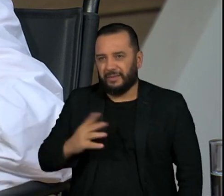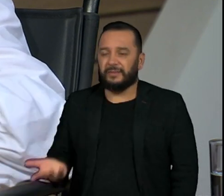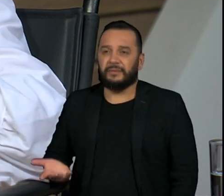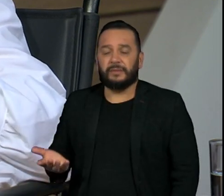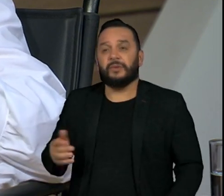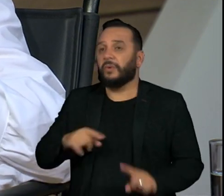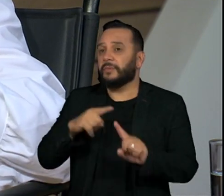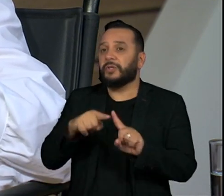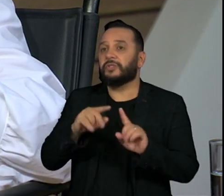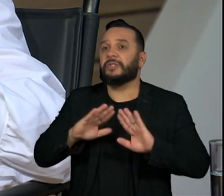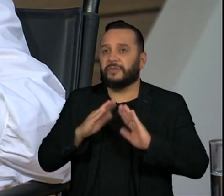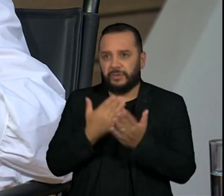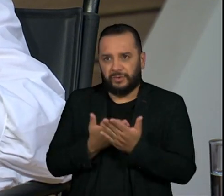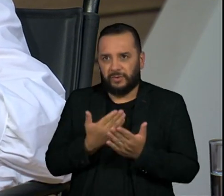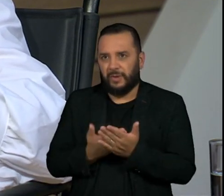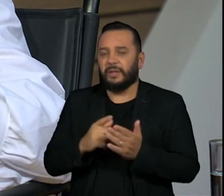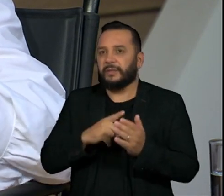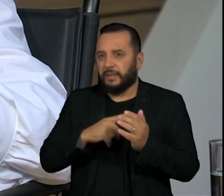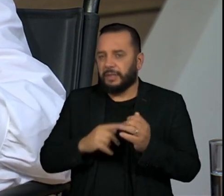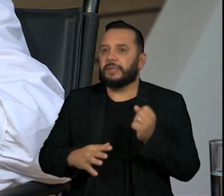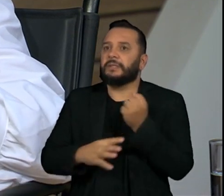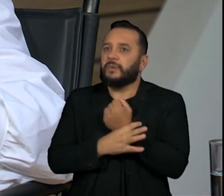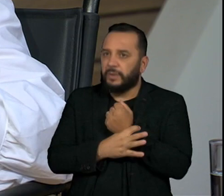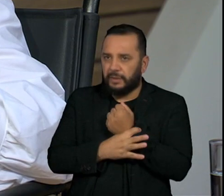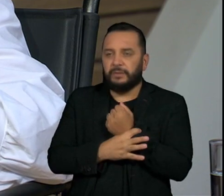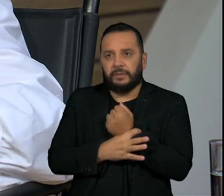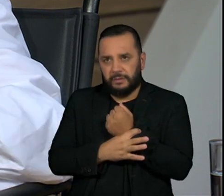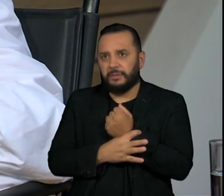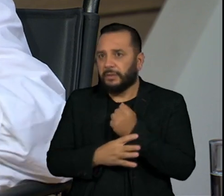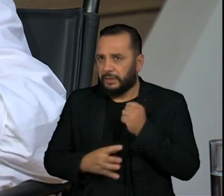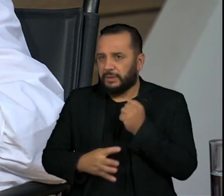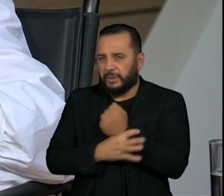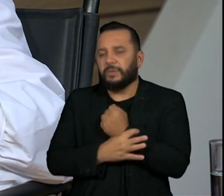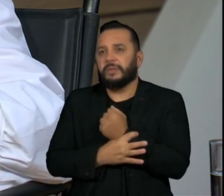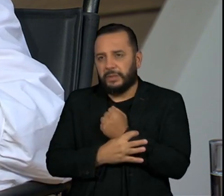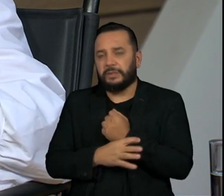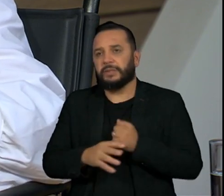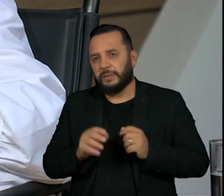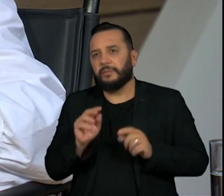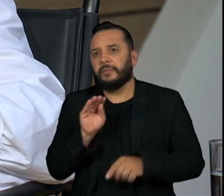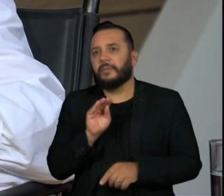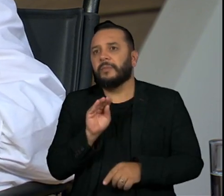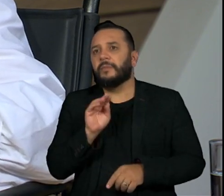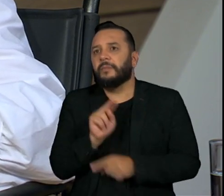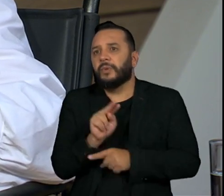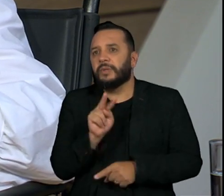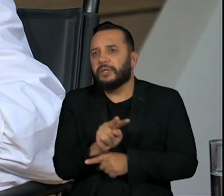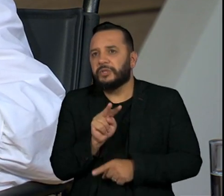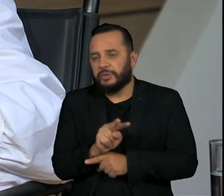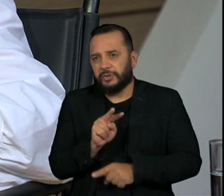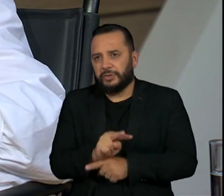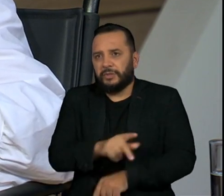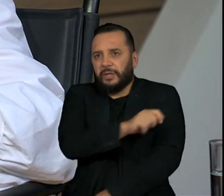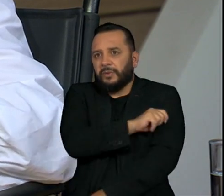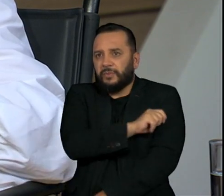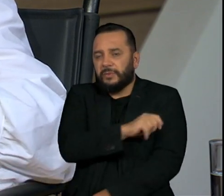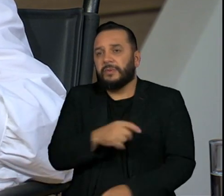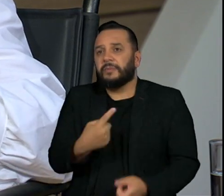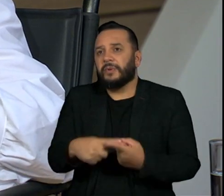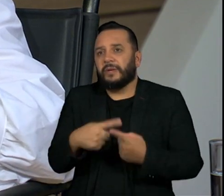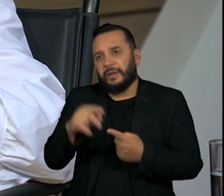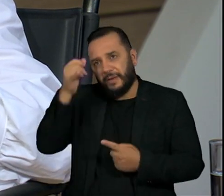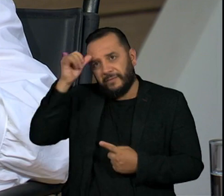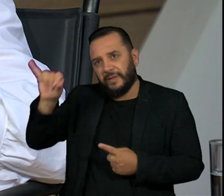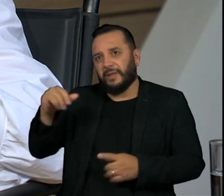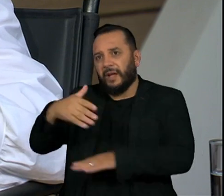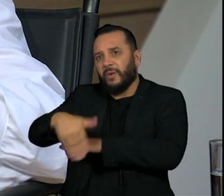escola é estar como segurança no sentido da segurança pública. Ela protege, mas no sentido dessa criança não estar na rua, não estar